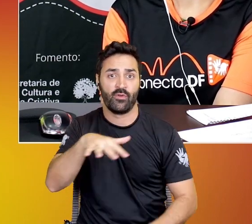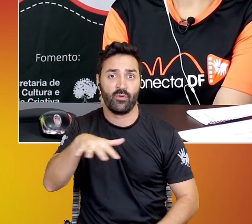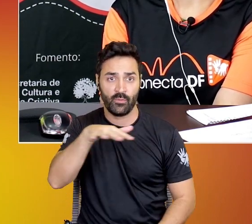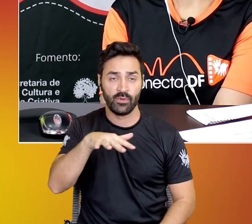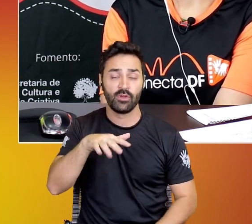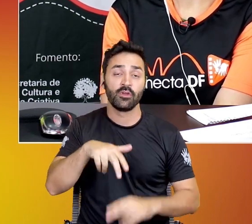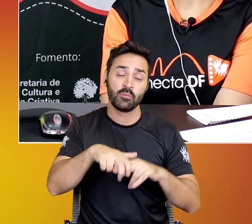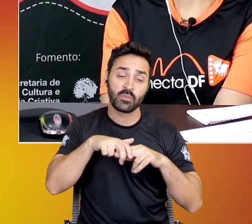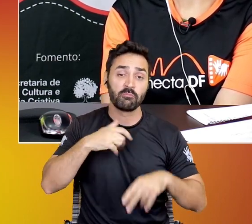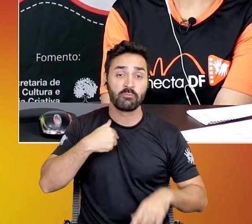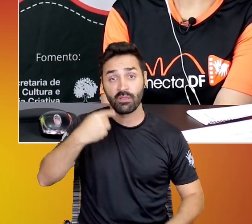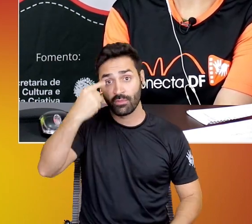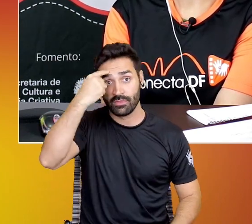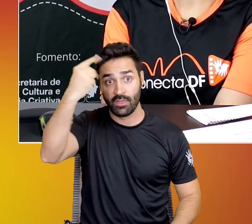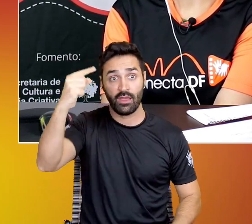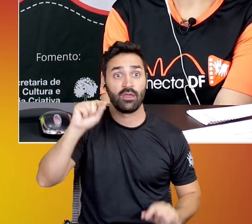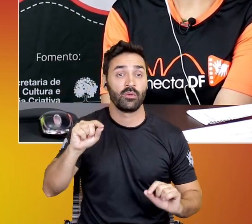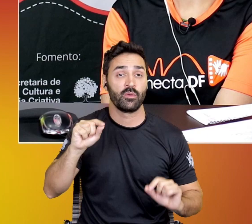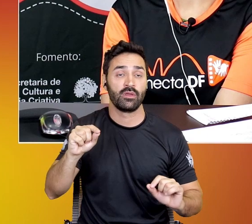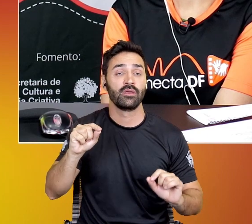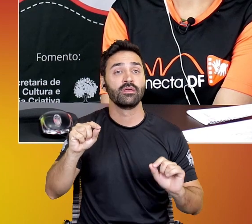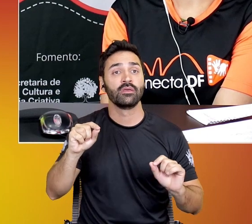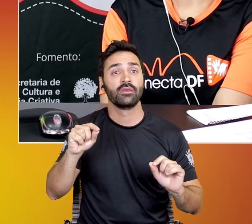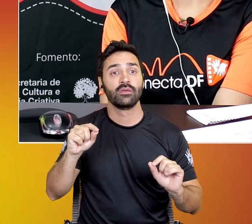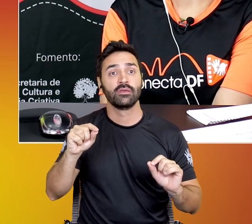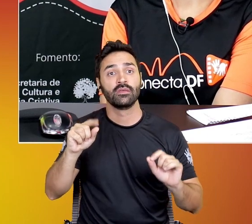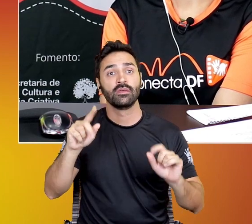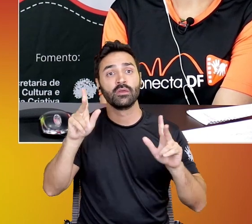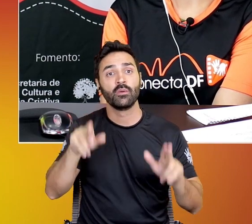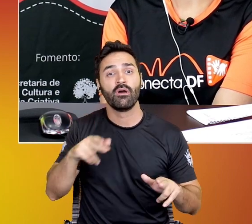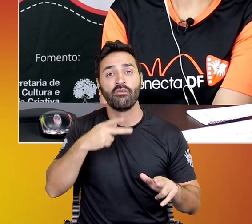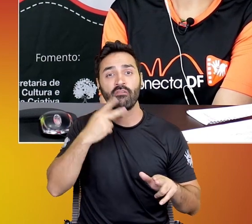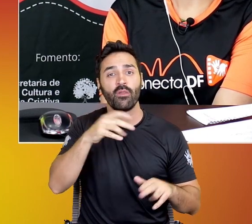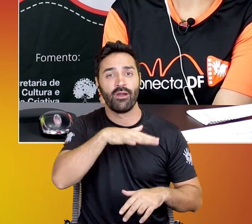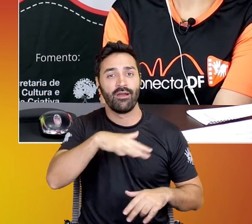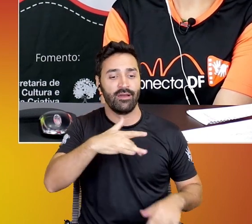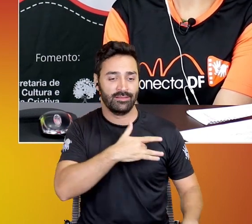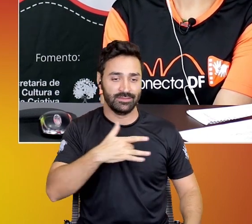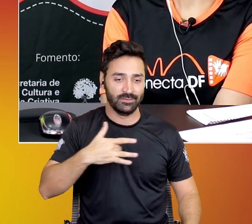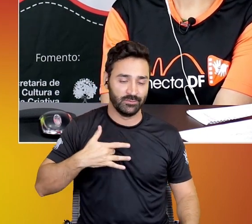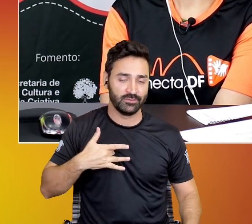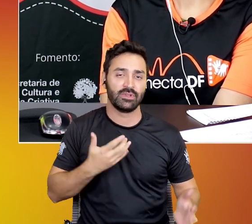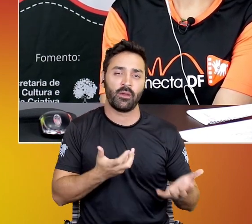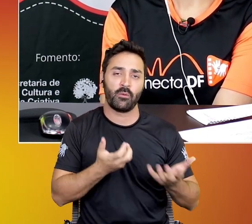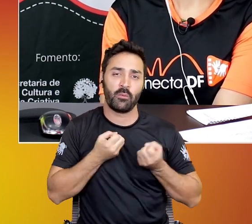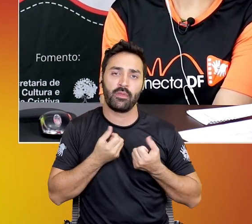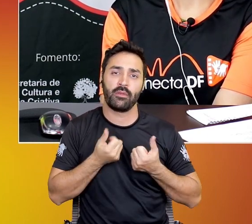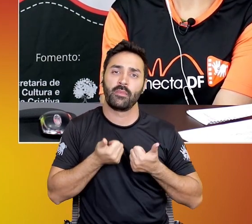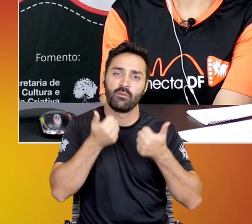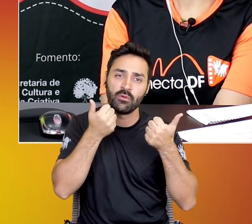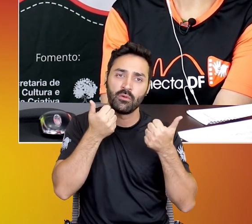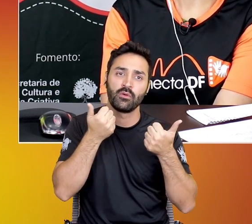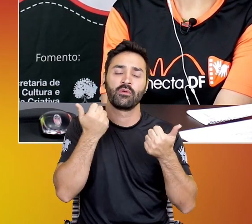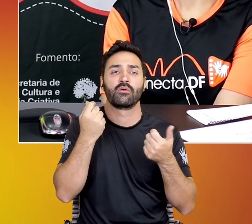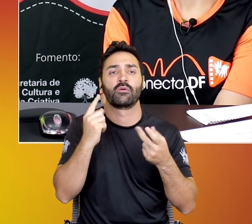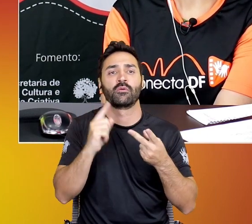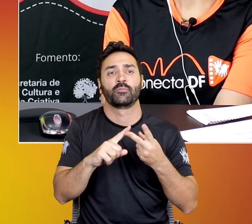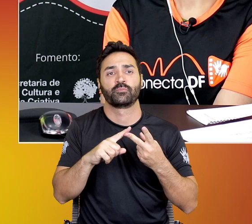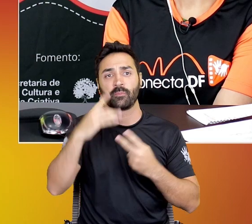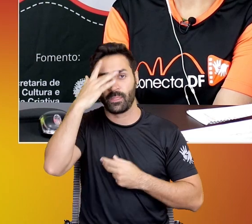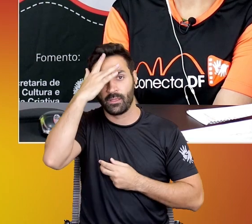ideia é, assim como a pessoa que falou com relação à área de saúde, né, de acolher melhor, acolher essas pessoas